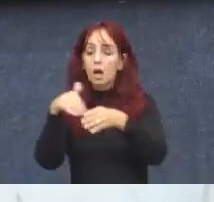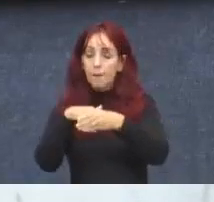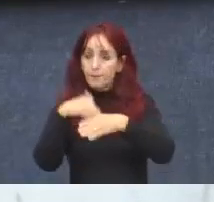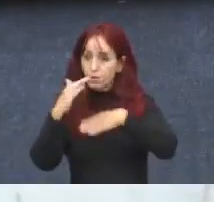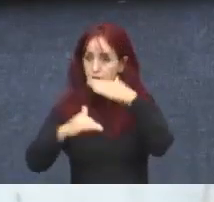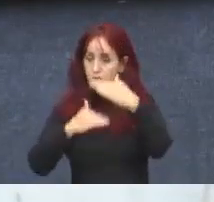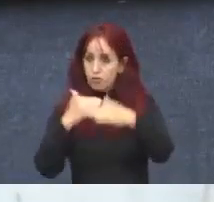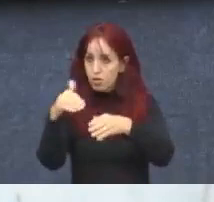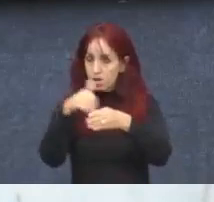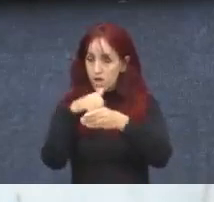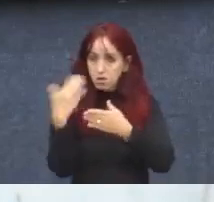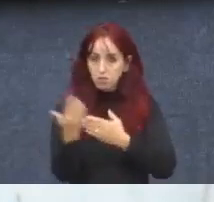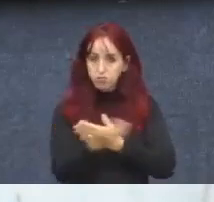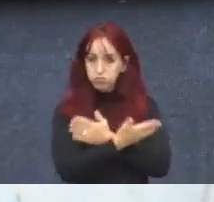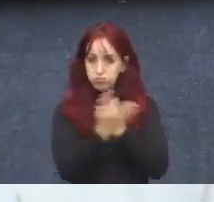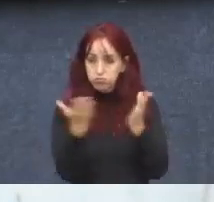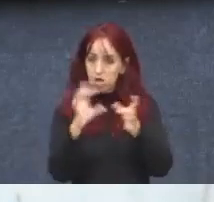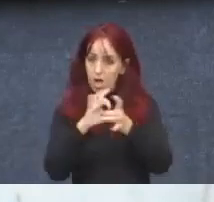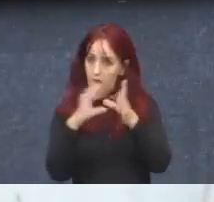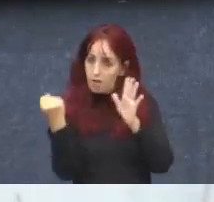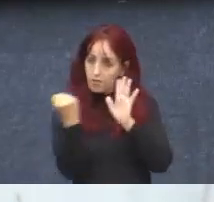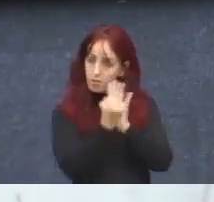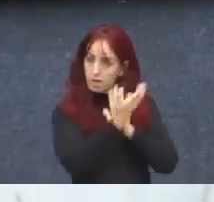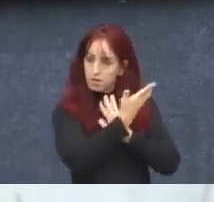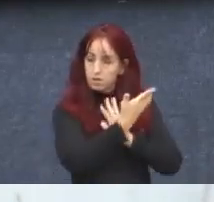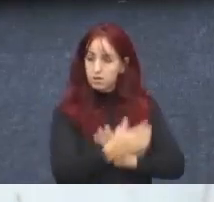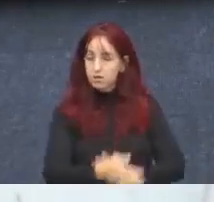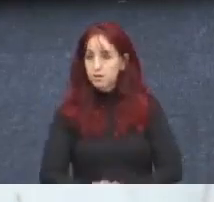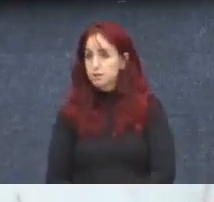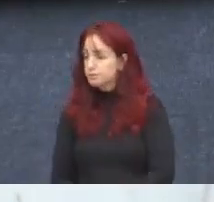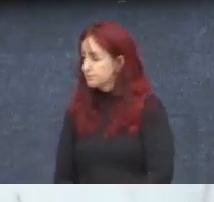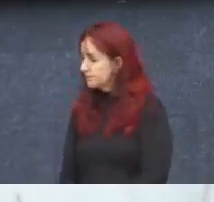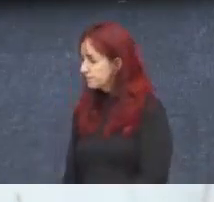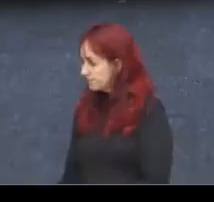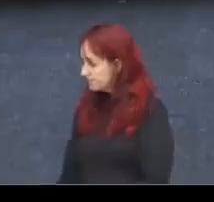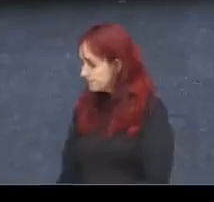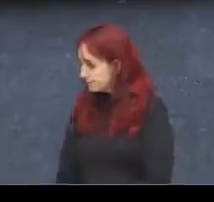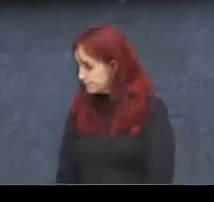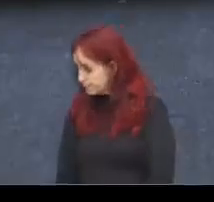de votação. Senhoras vereadoras e senhores vereadores, favor registrar o voto.